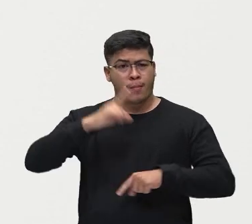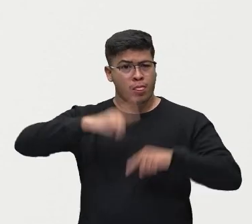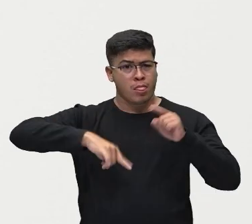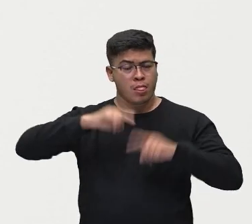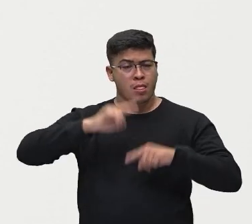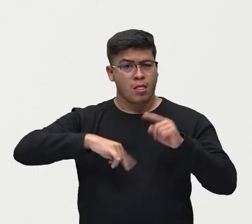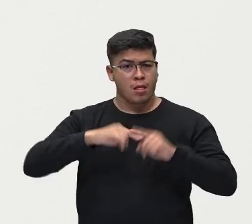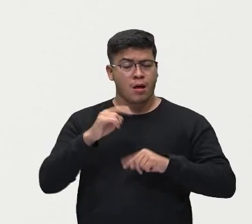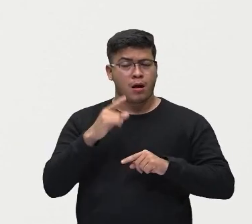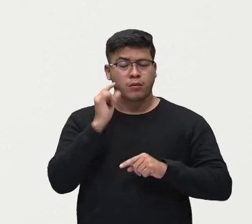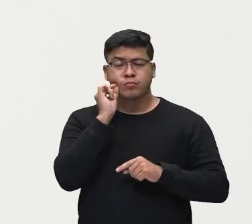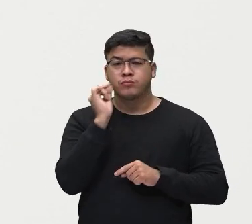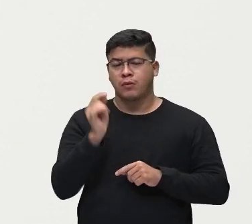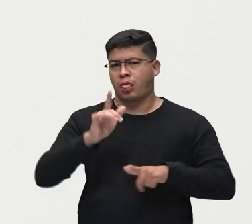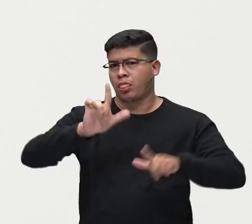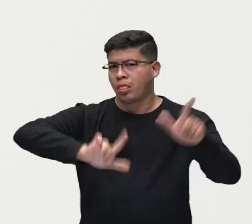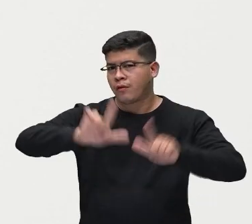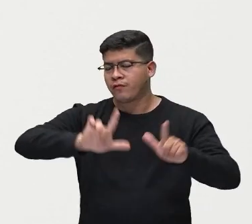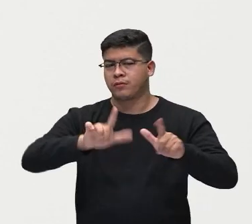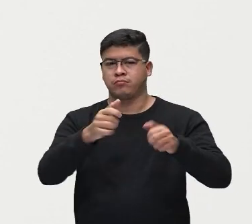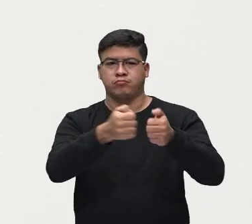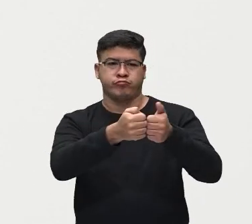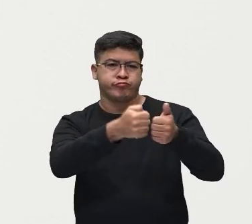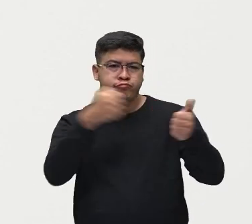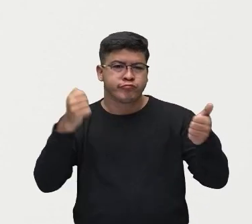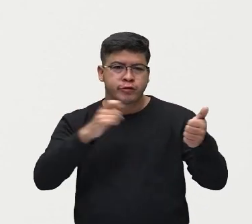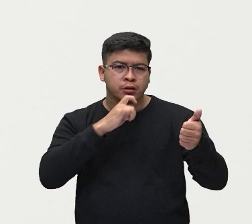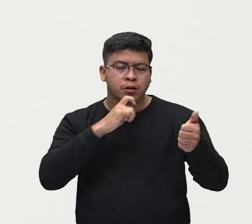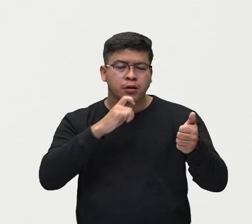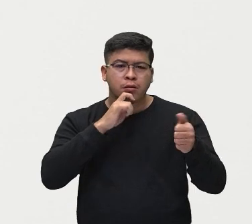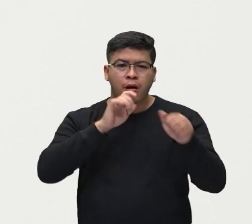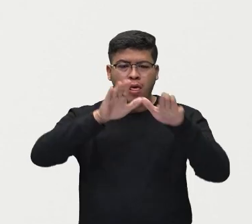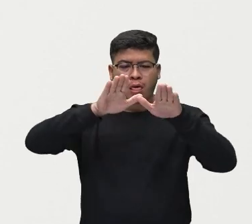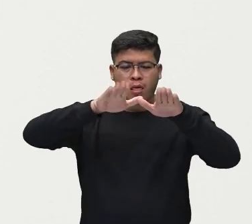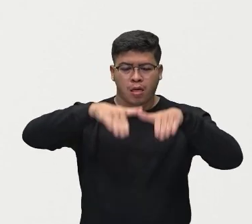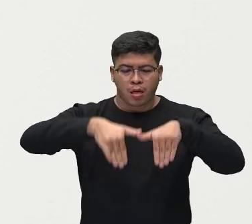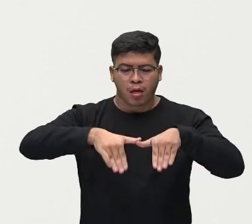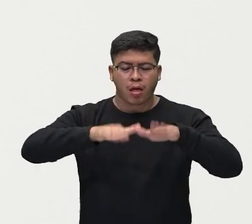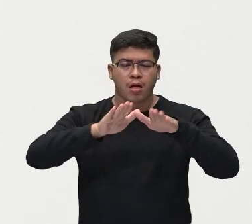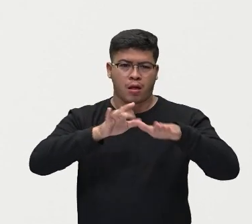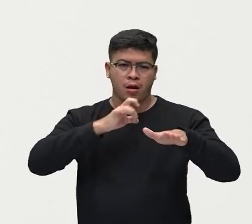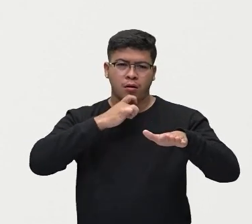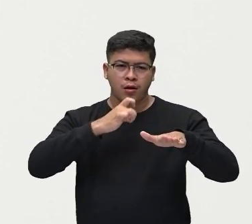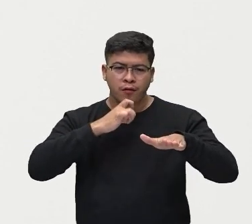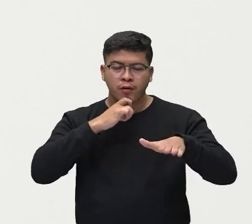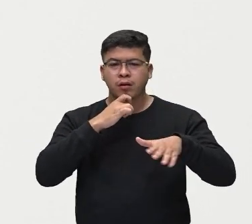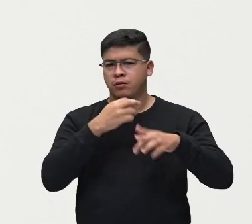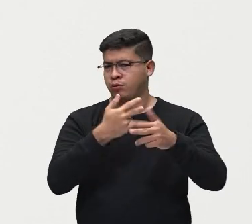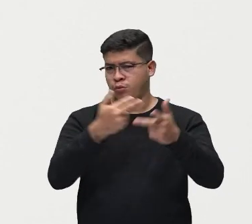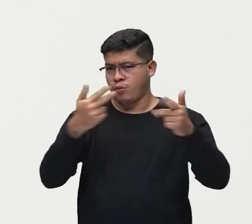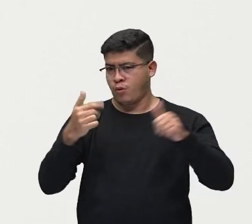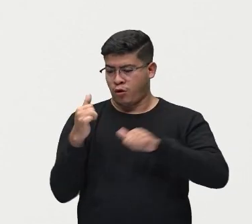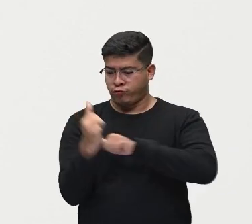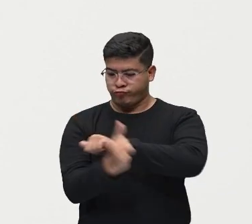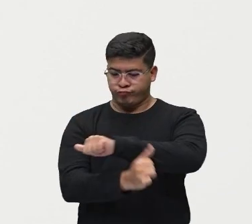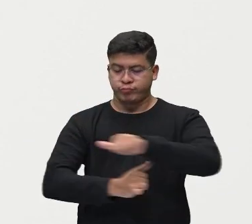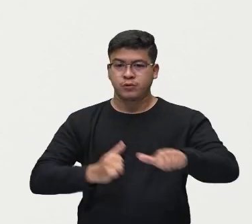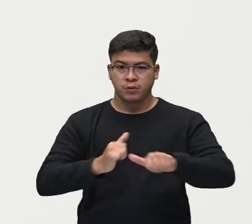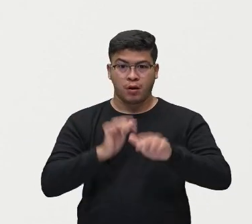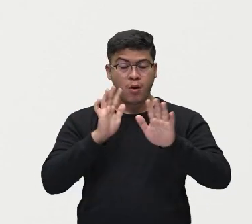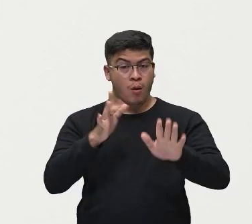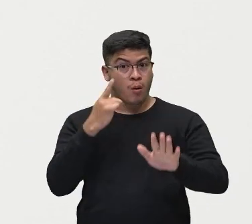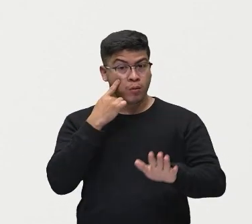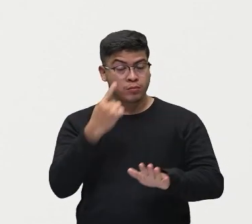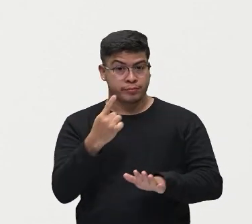energia elétrica é transformada em outras energias. Importante